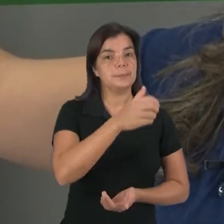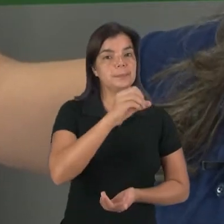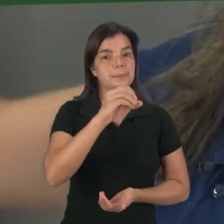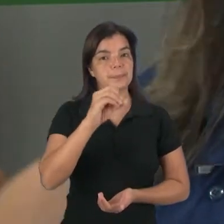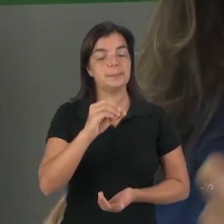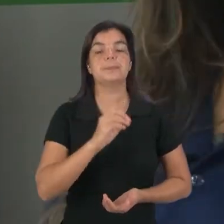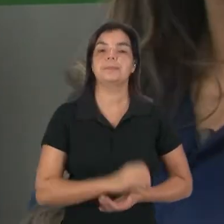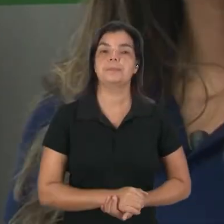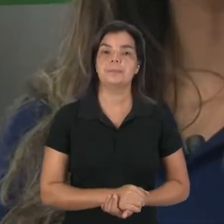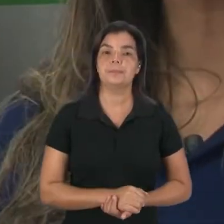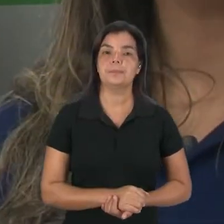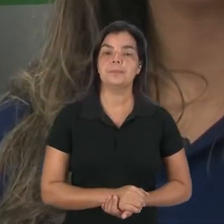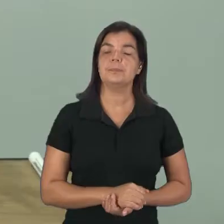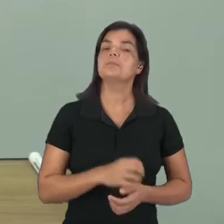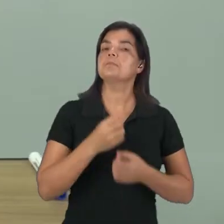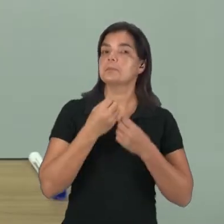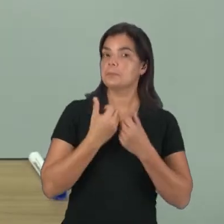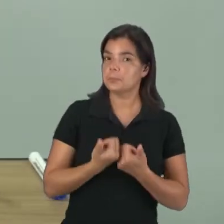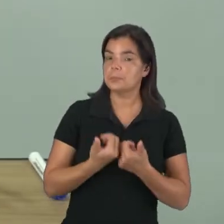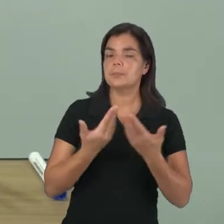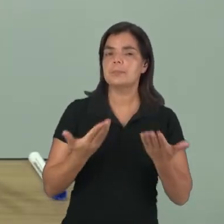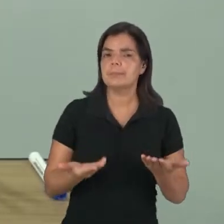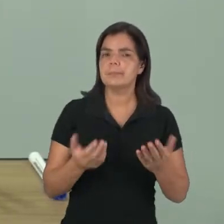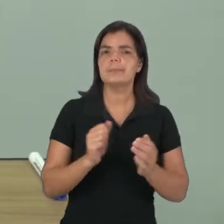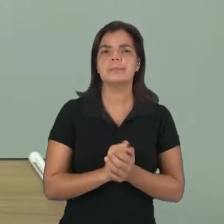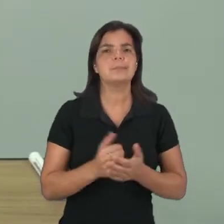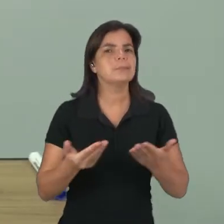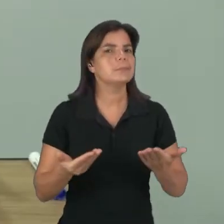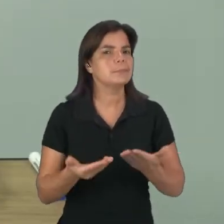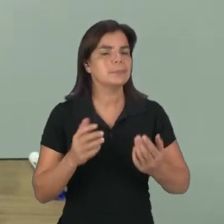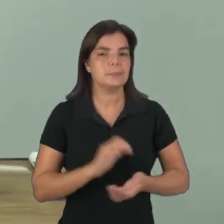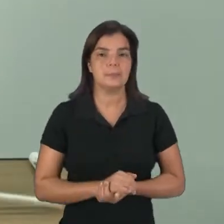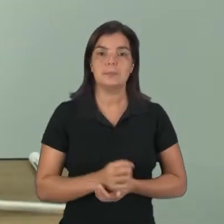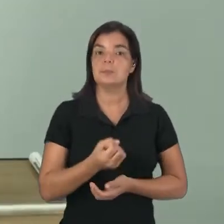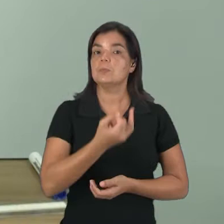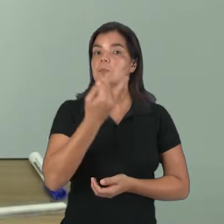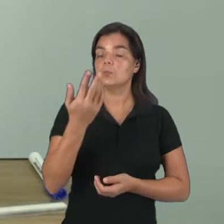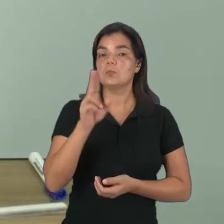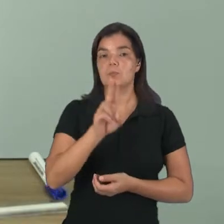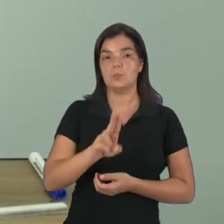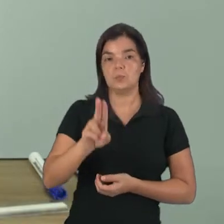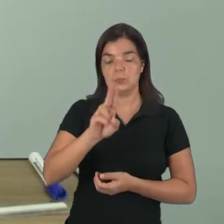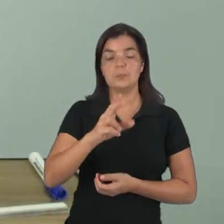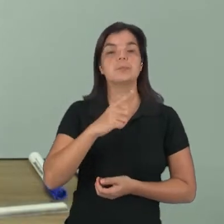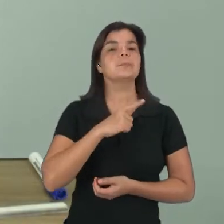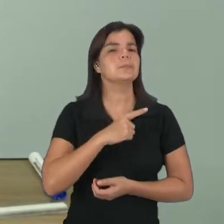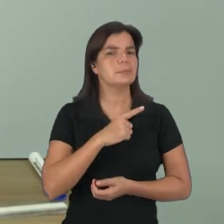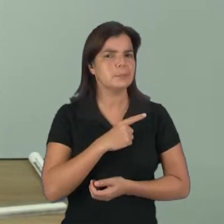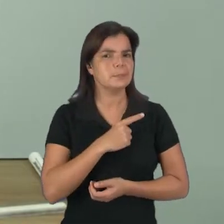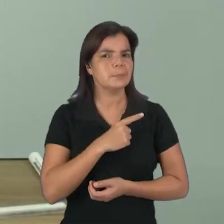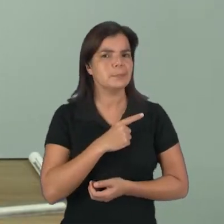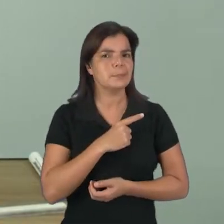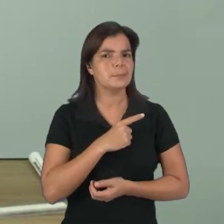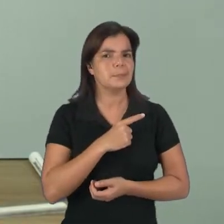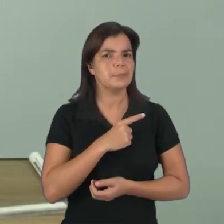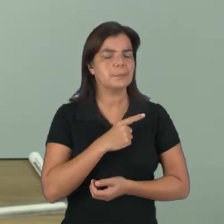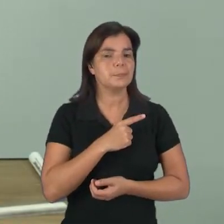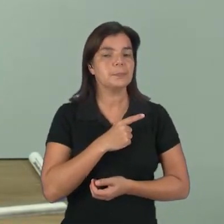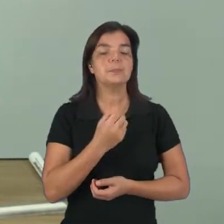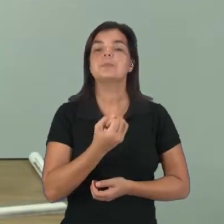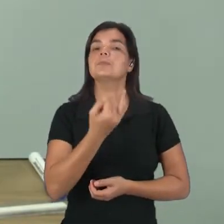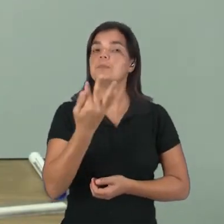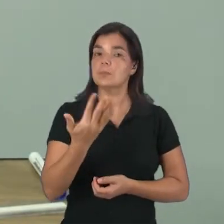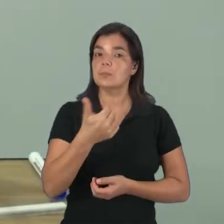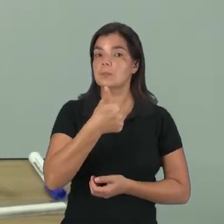das centenas. Muito bem, mas e agora? Quantas unidades nós temos?